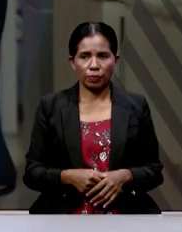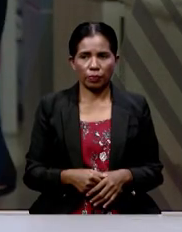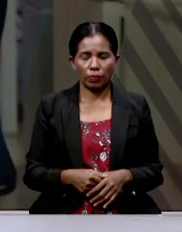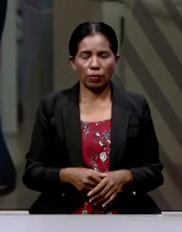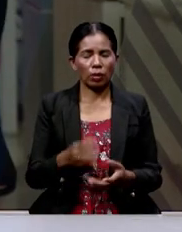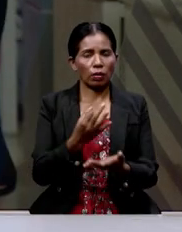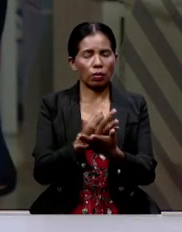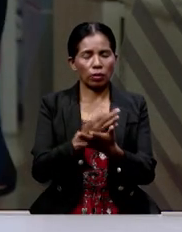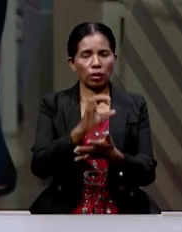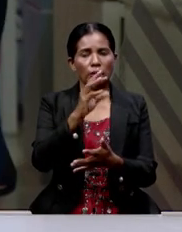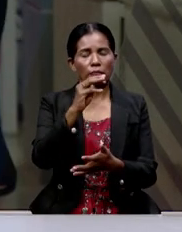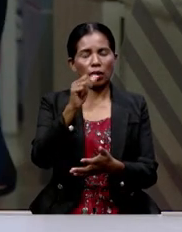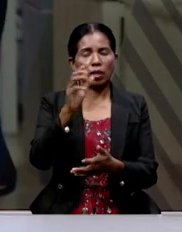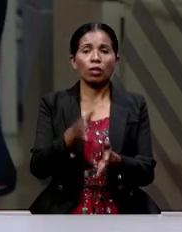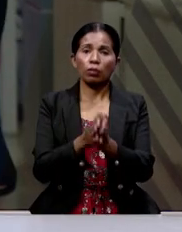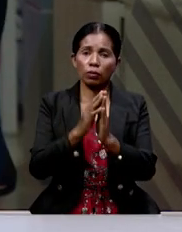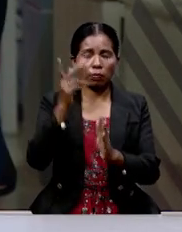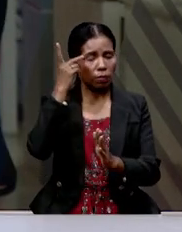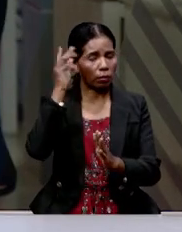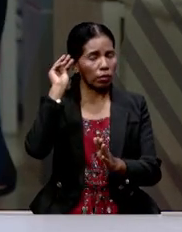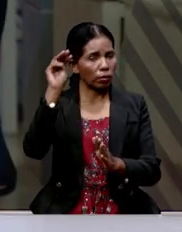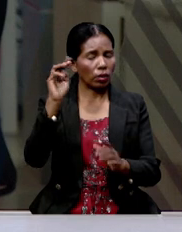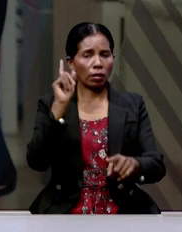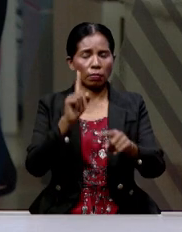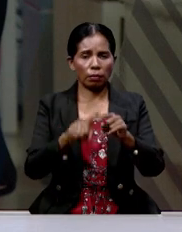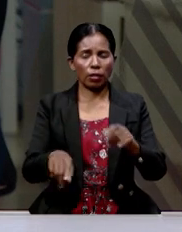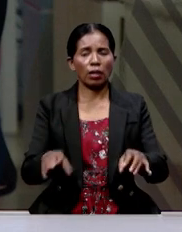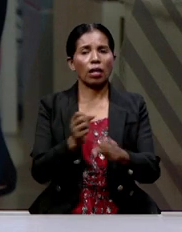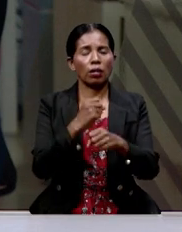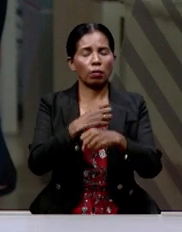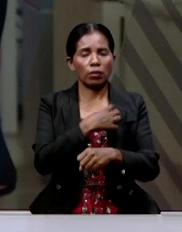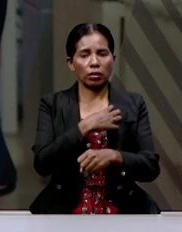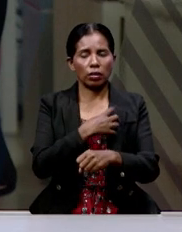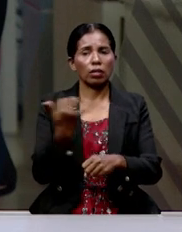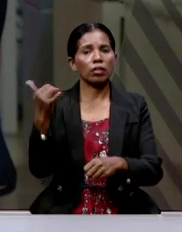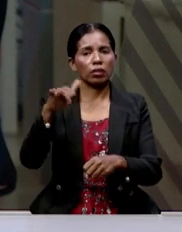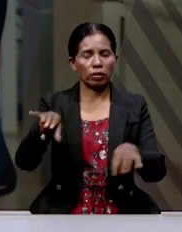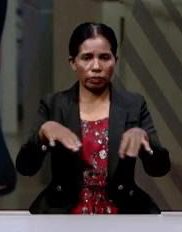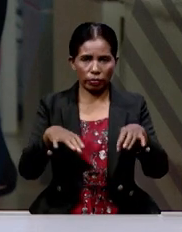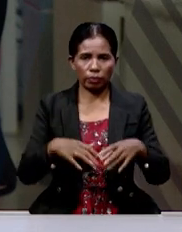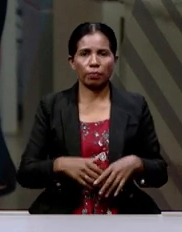Fundação Marim Russo, primeiro-ministro, labela intervém polícia no serviço.